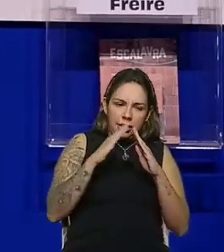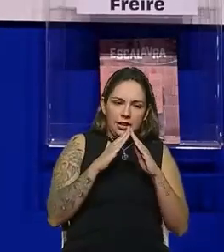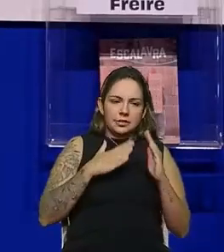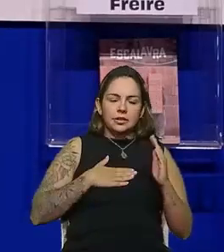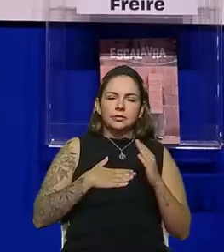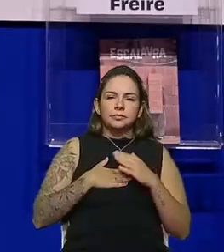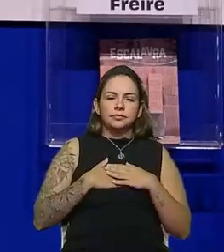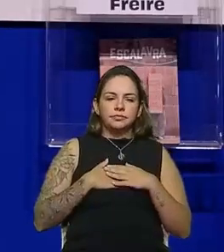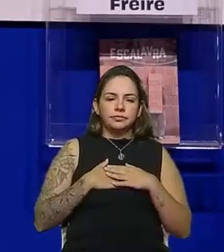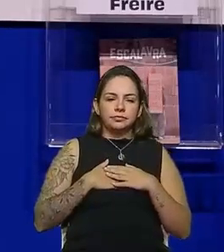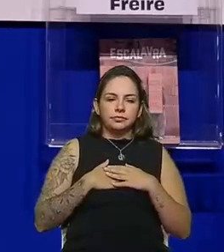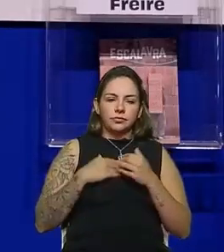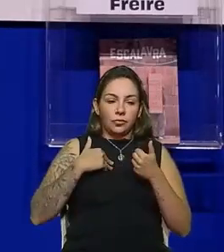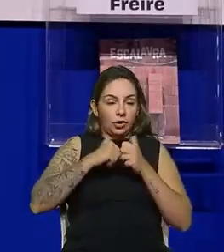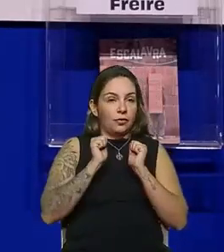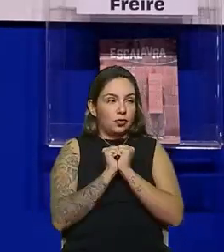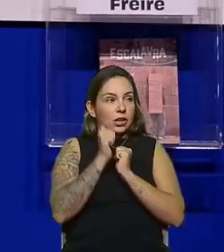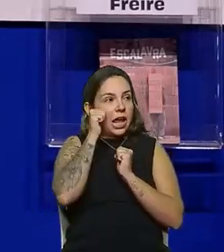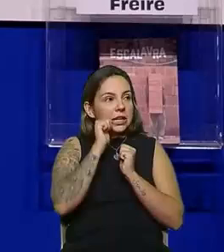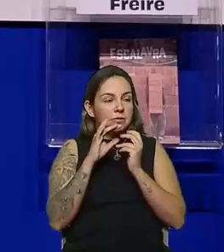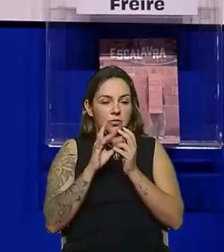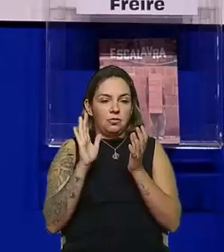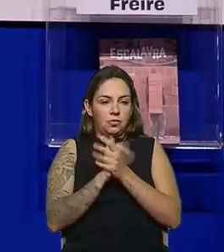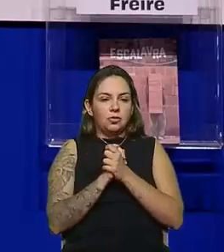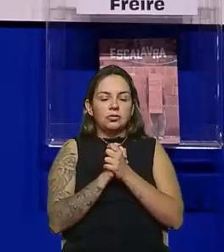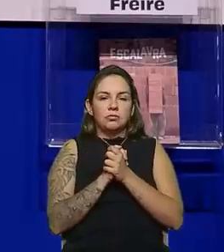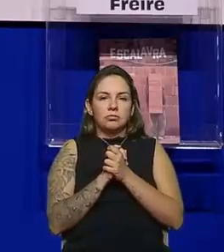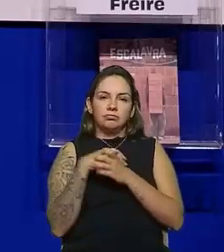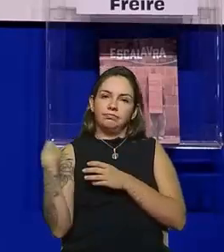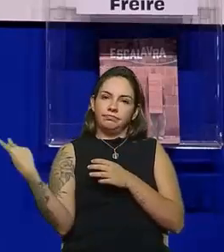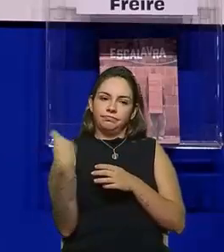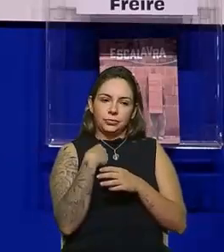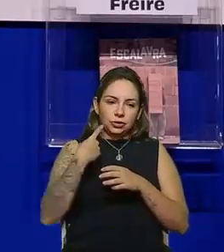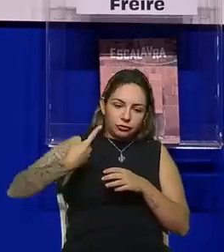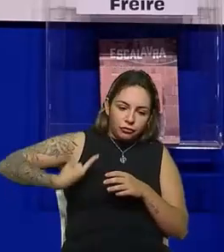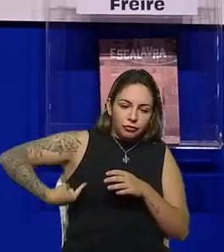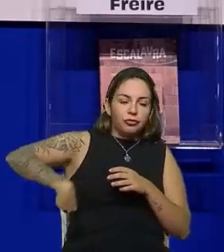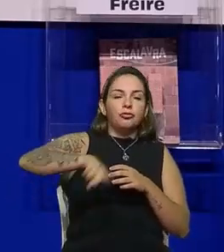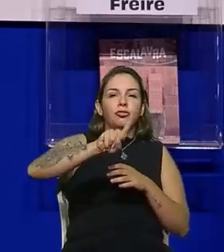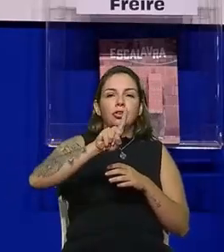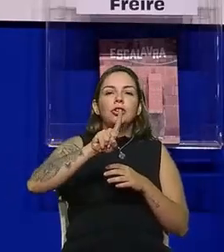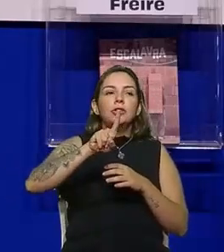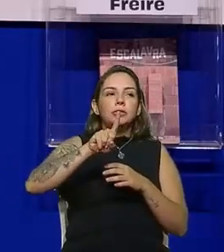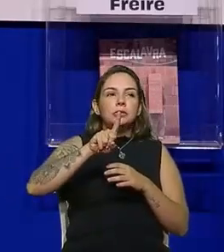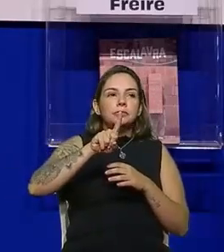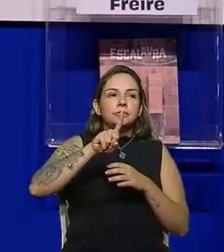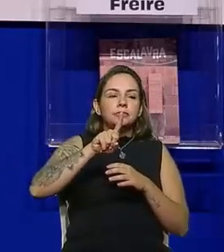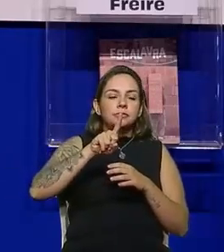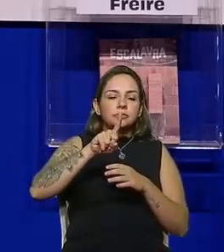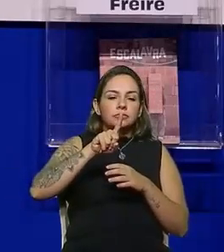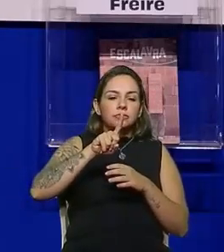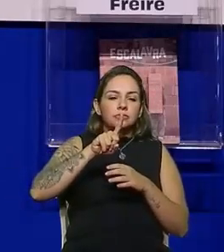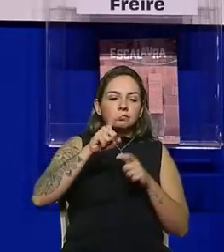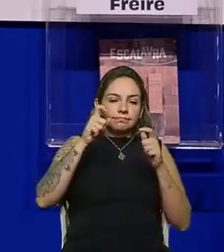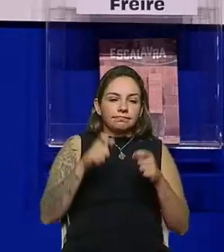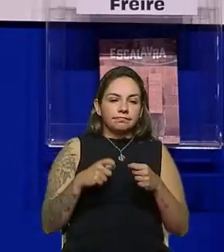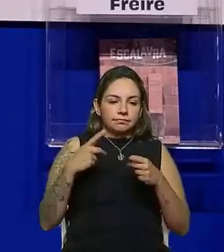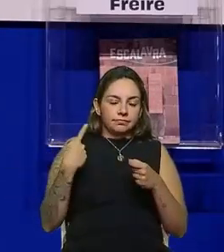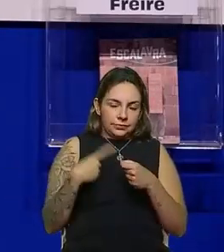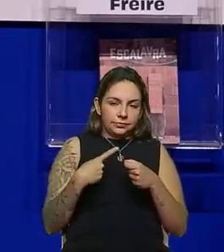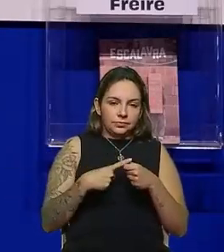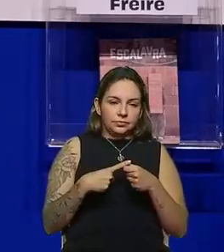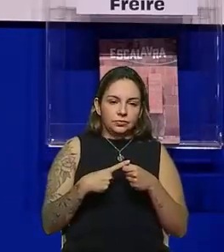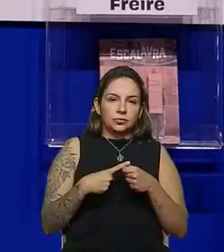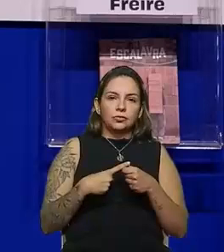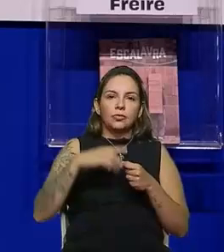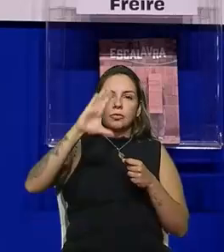casa. Né? E eu estava com a minha mulher e nós fomos para a Conselheiro Lafayette, né? Que é